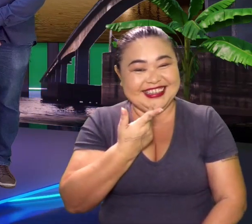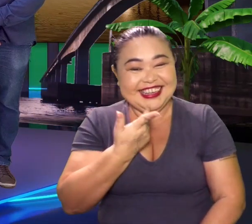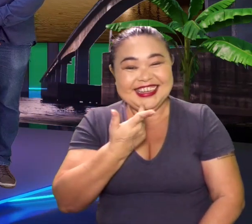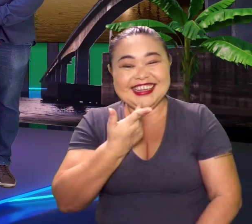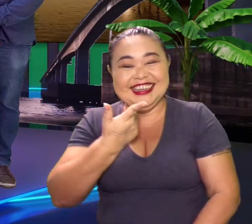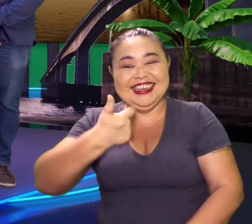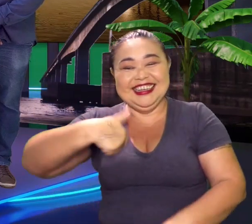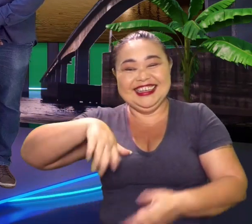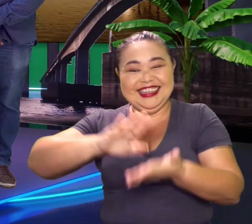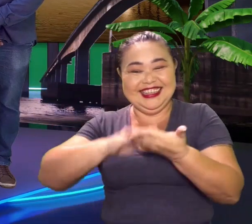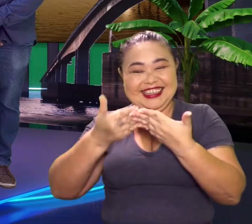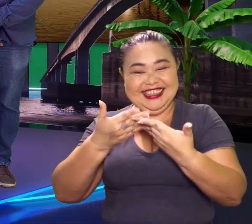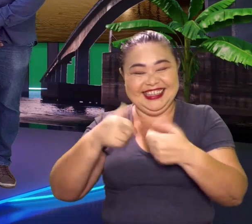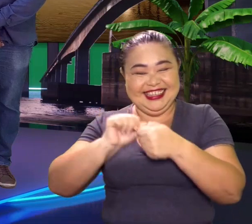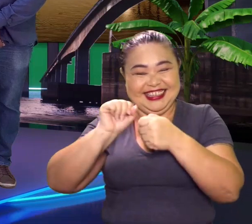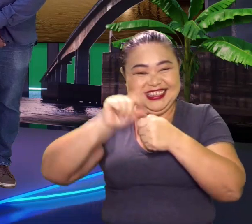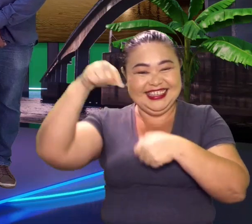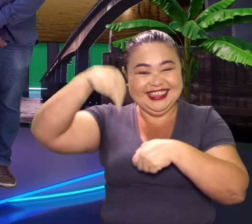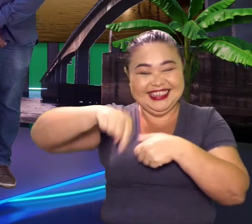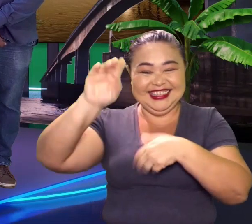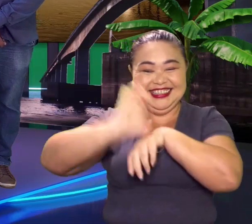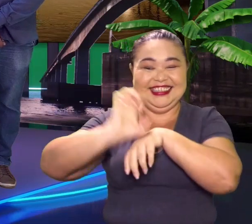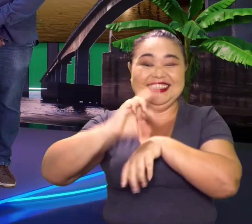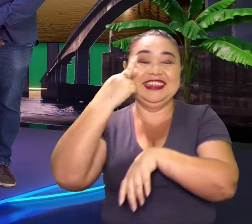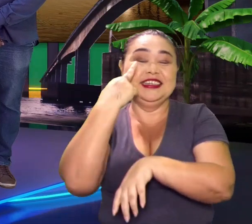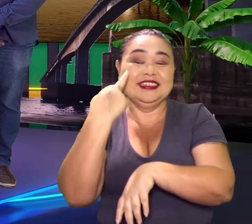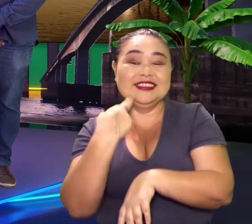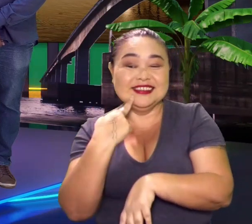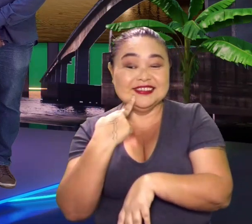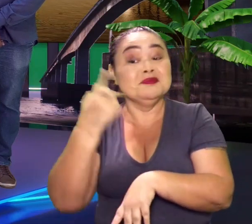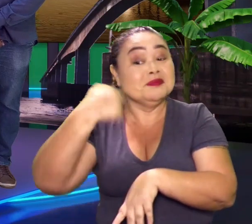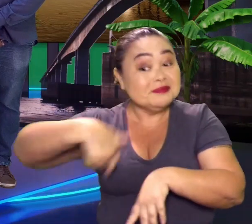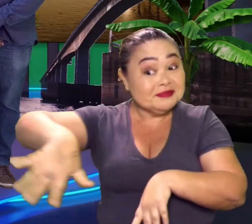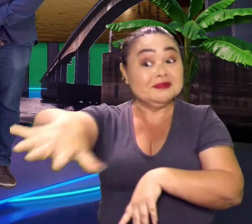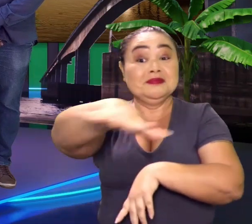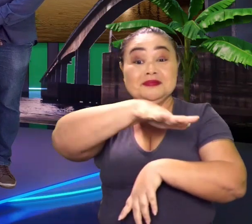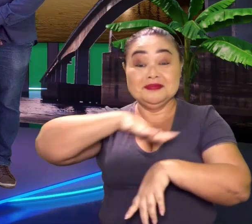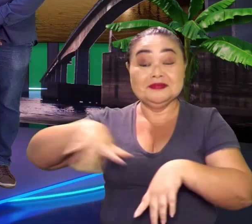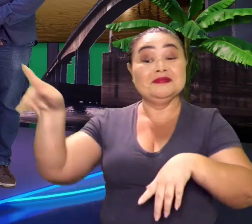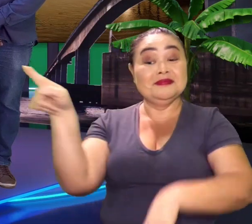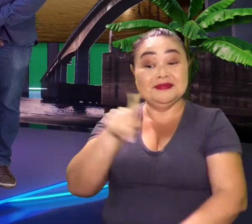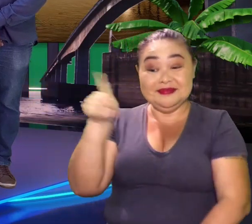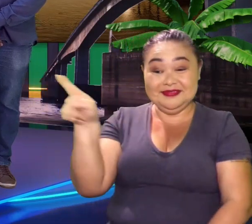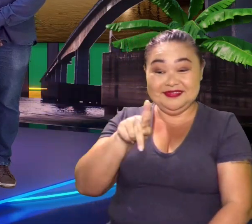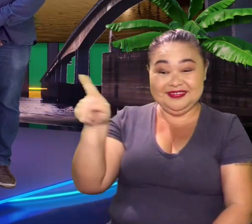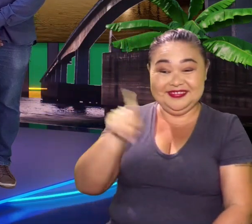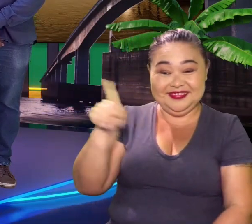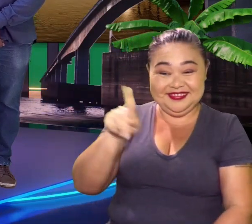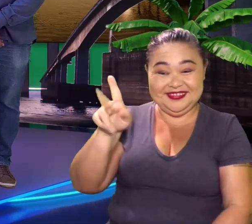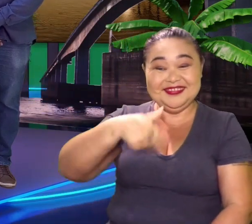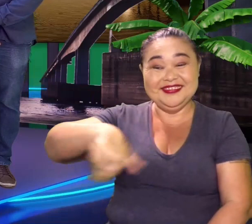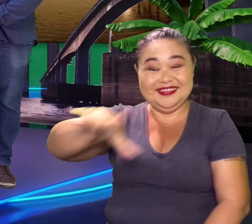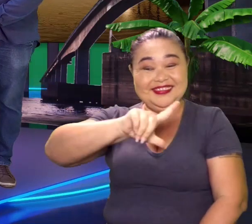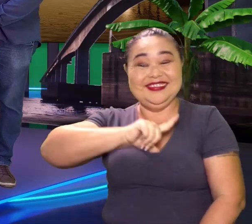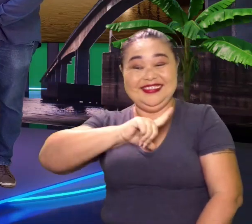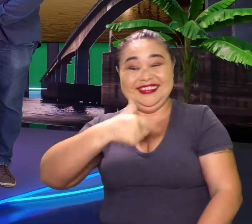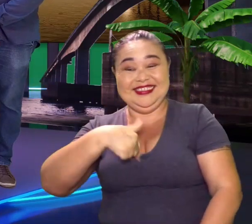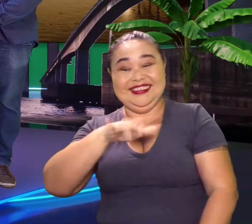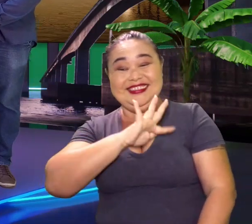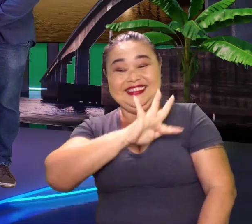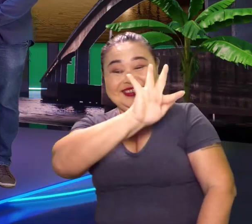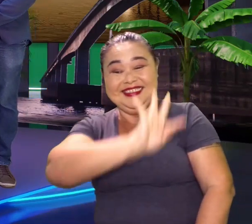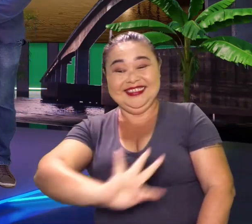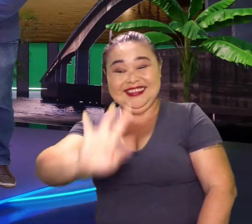das maiores intérpretes que nós temos no estado de Rondônia. Verdade. Professora de uma grande faculdade aqui.